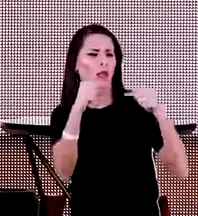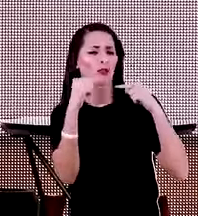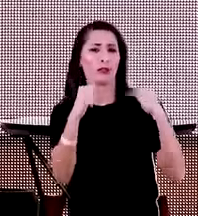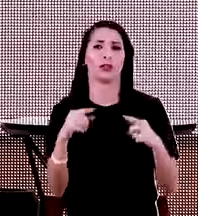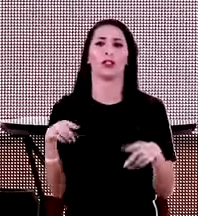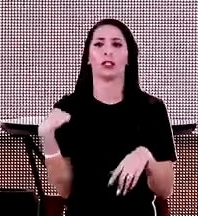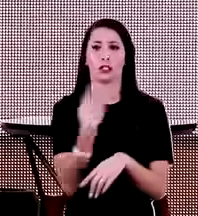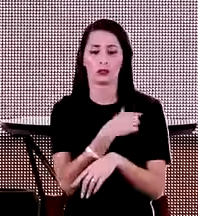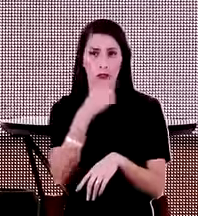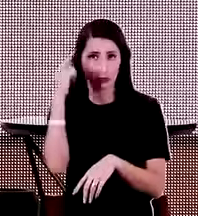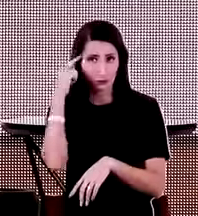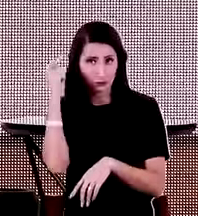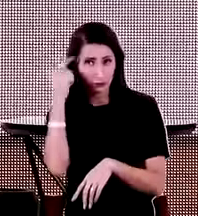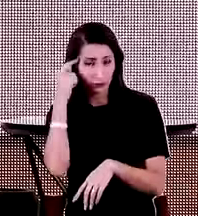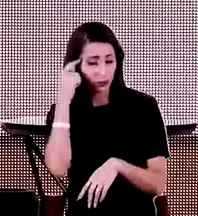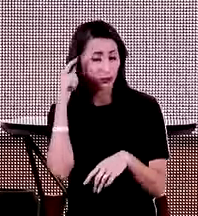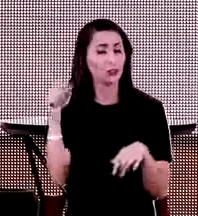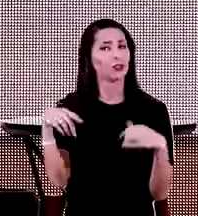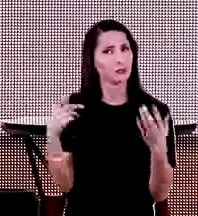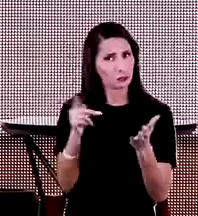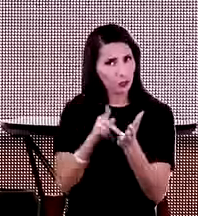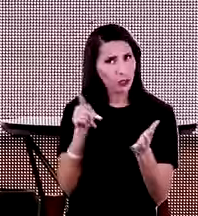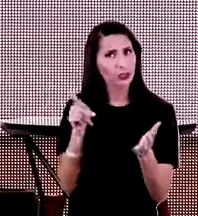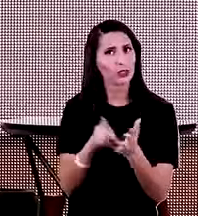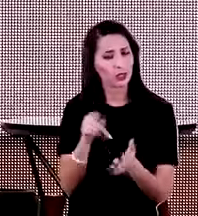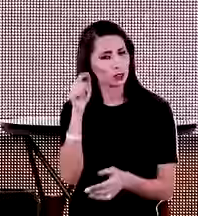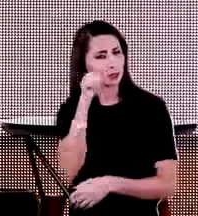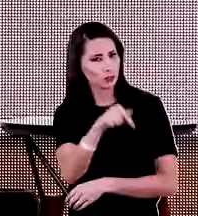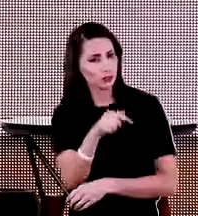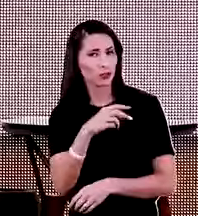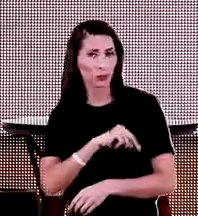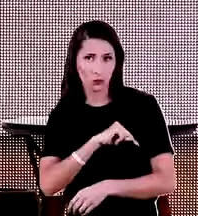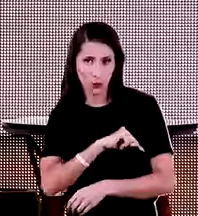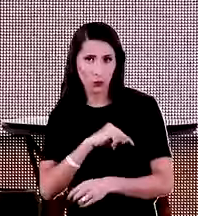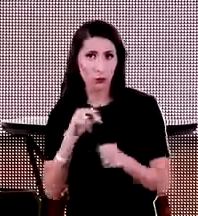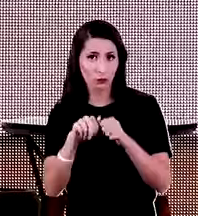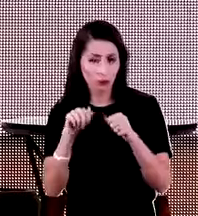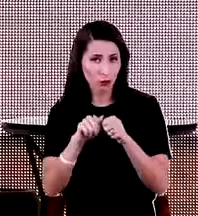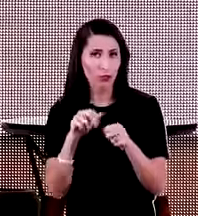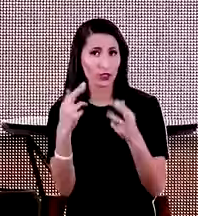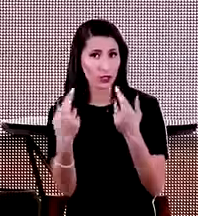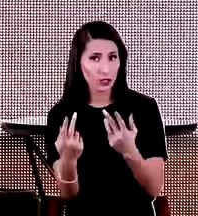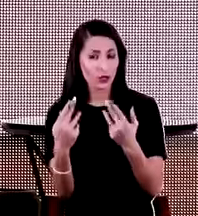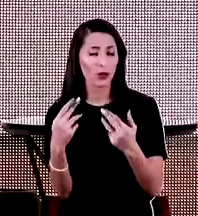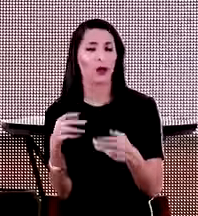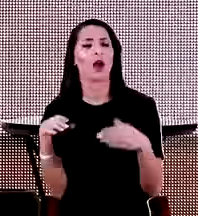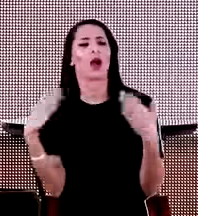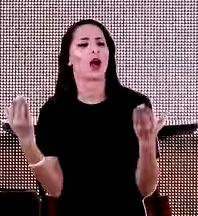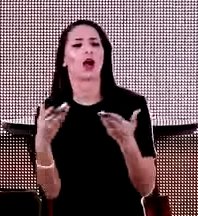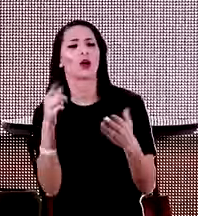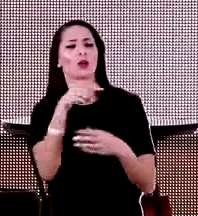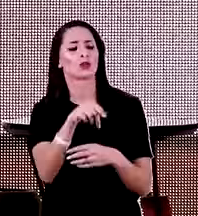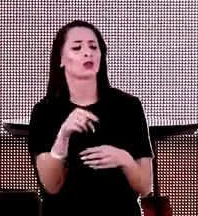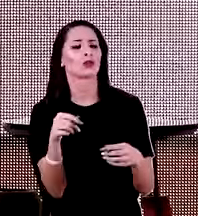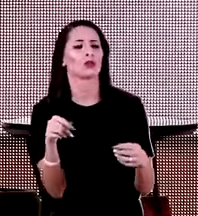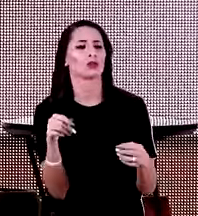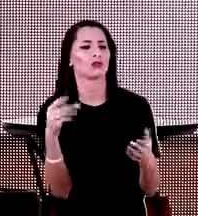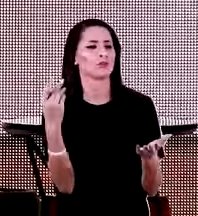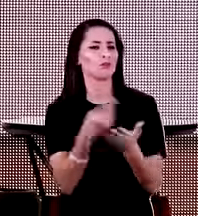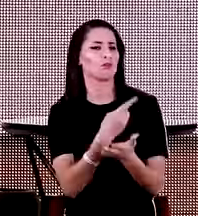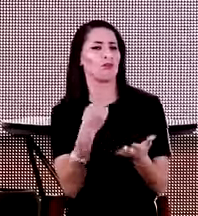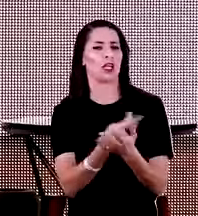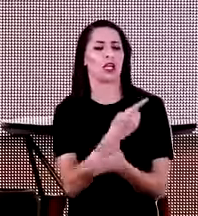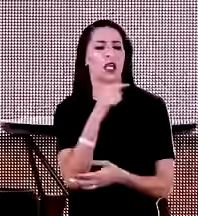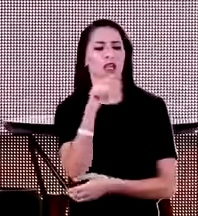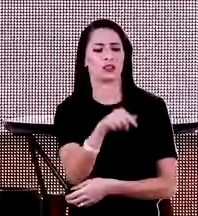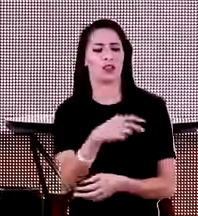foi exatamente isso que Satanás fez com Noemi. Disse assim, agora tu vai ser uma pedra de tropeço na vida dessas duas. O que é que